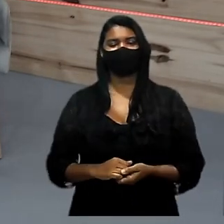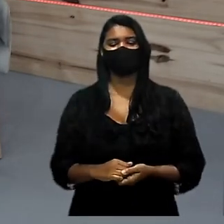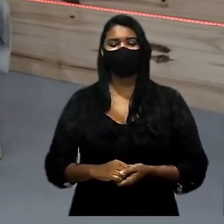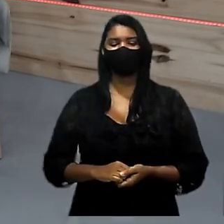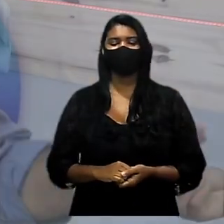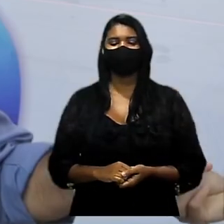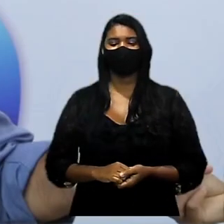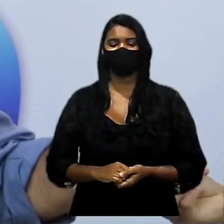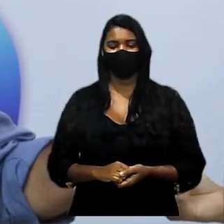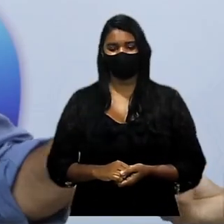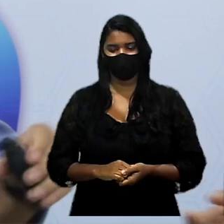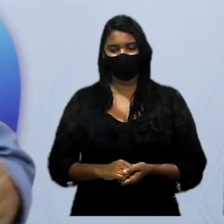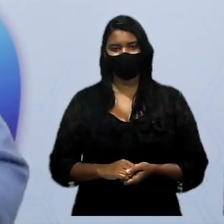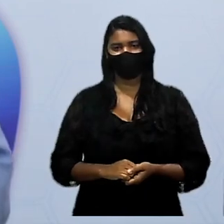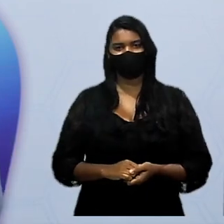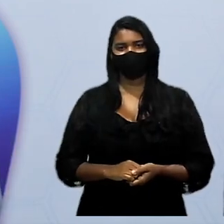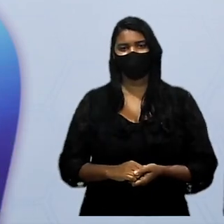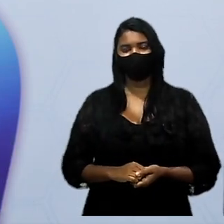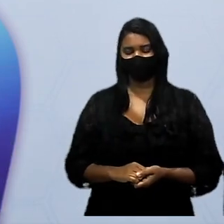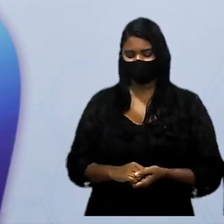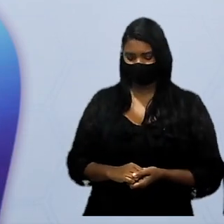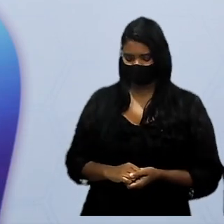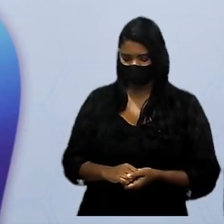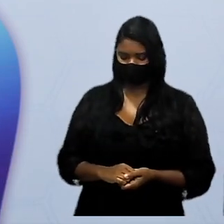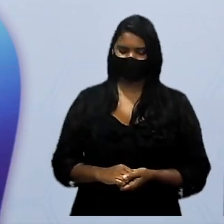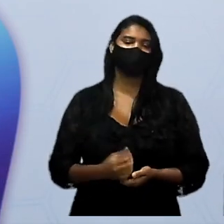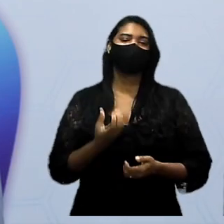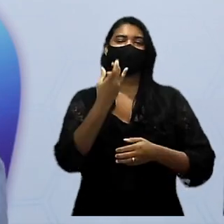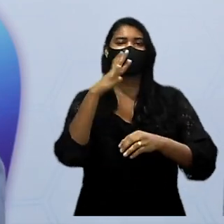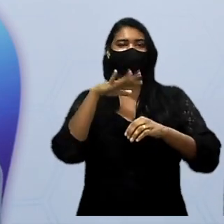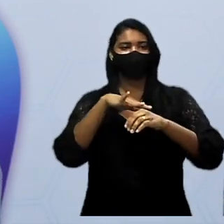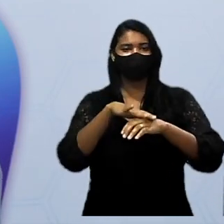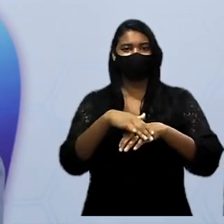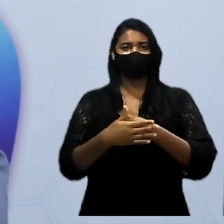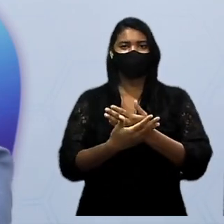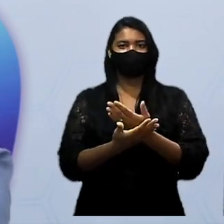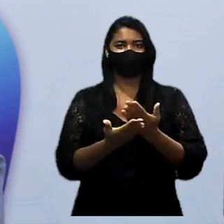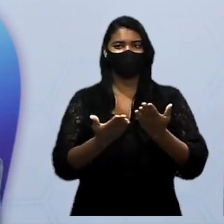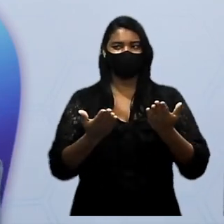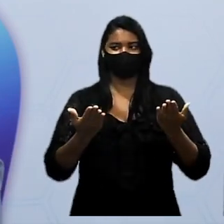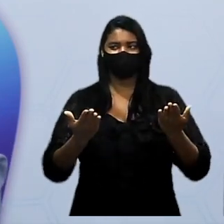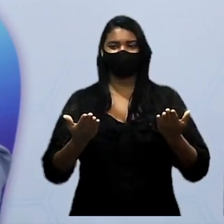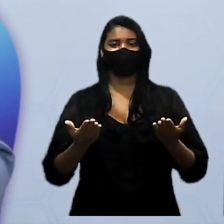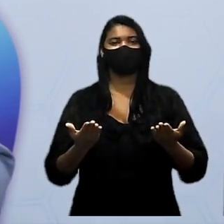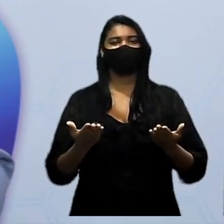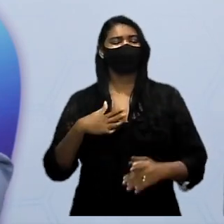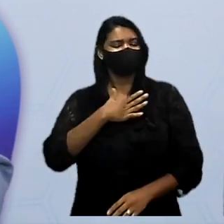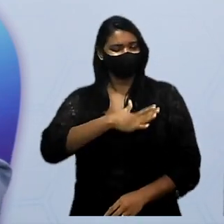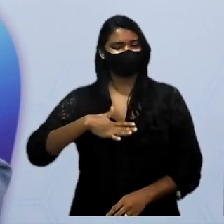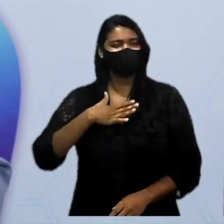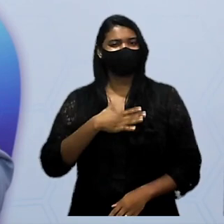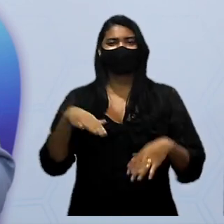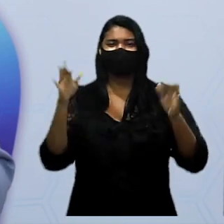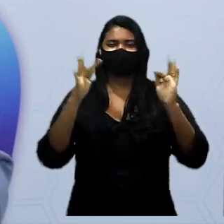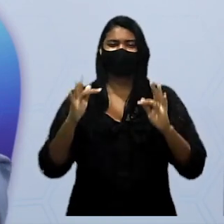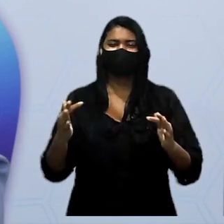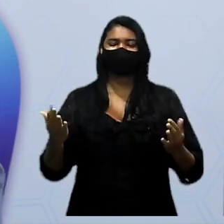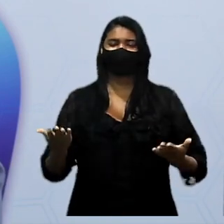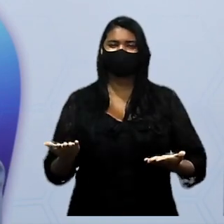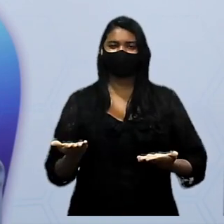Muito obrigado. Uma boa noite, né, a todos e a todas. Satisfação de poder estar